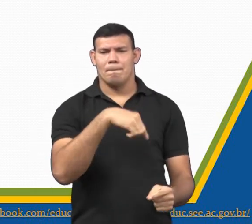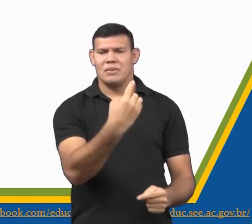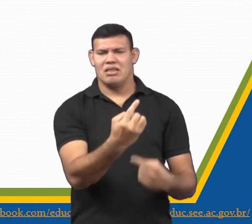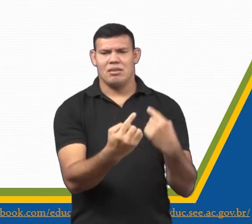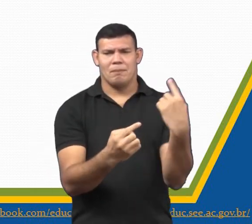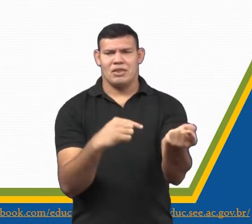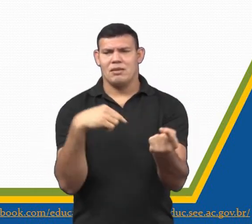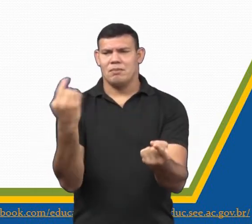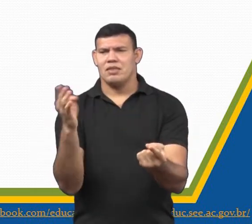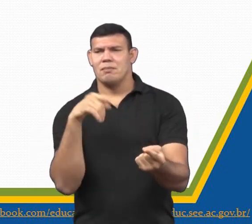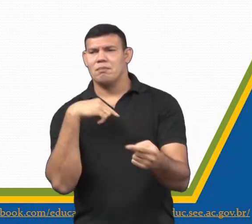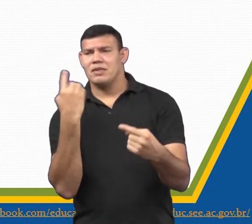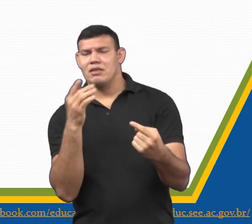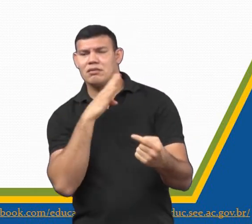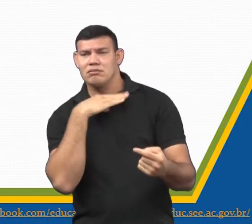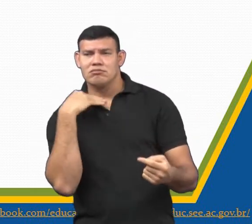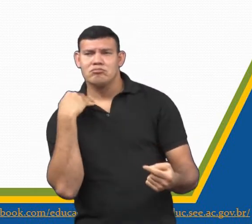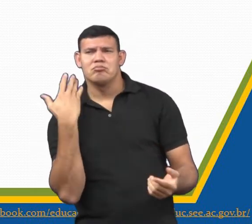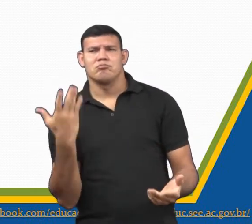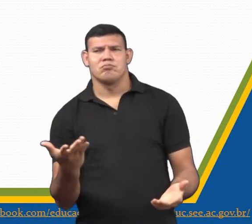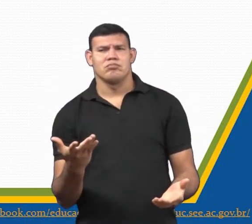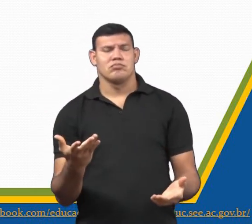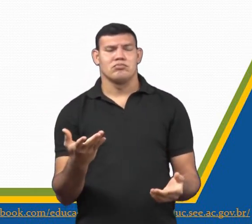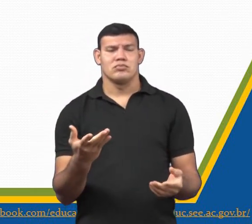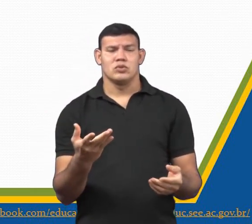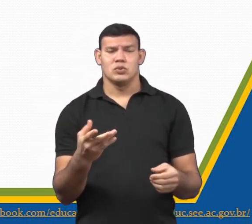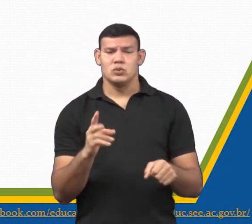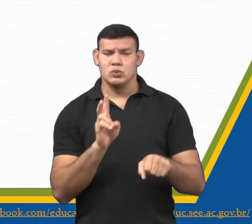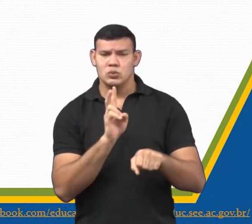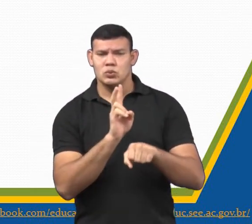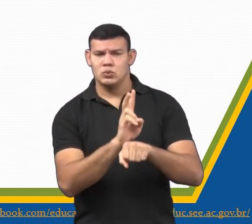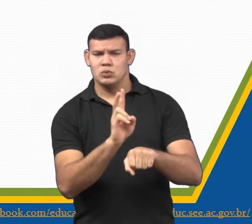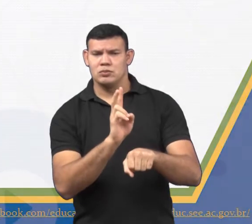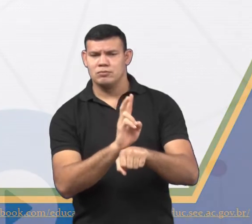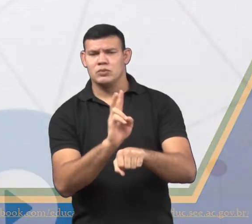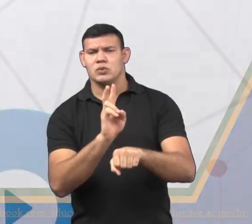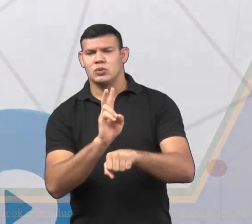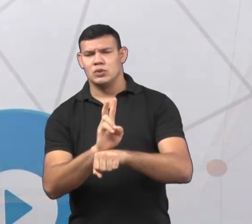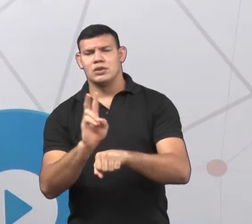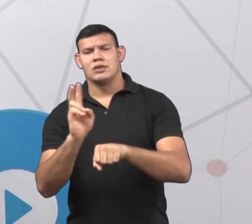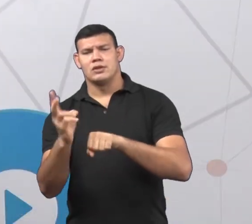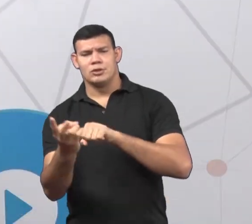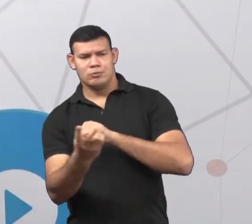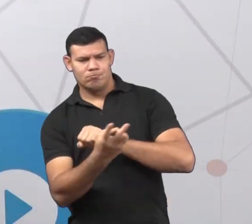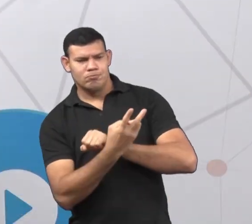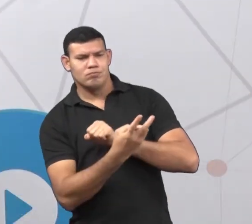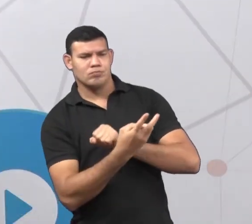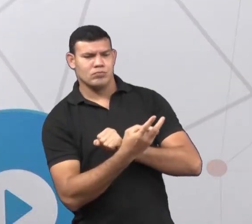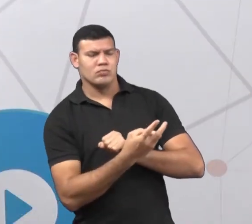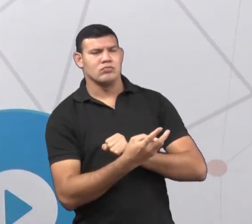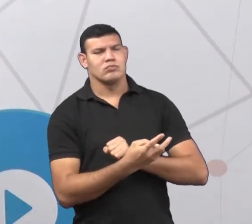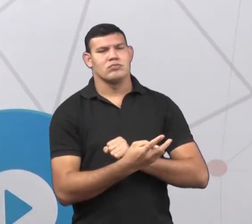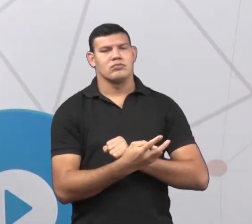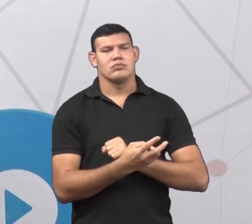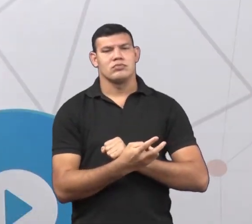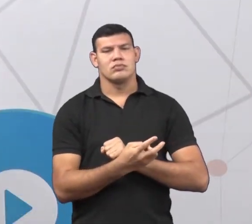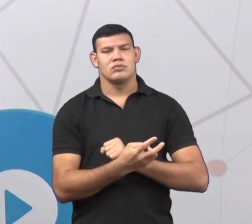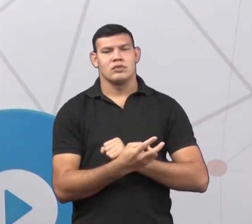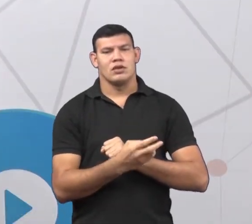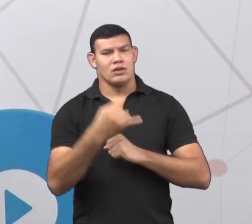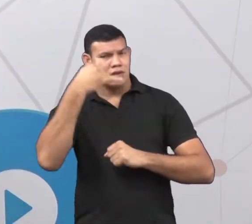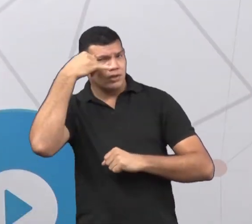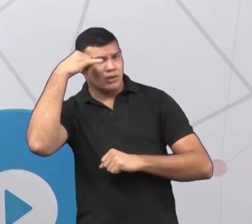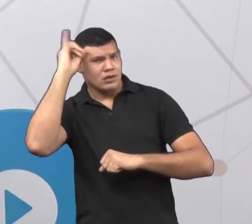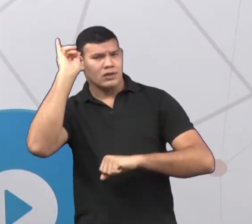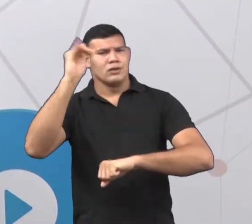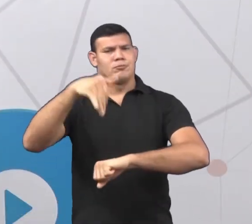y personas que amamos. Cuídate. Quédate em casa. Qual é a opinião que o Jameson